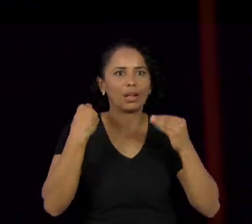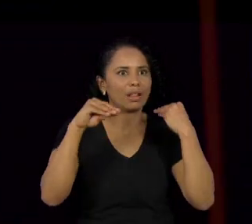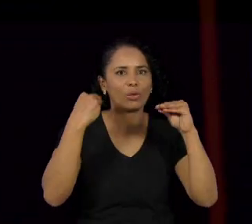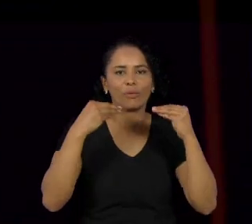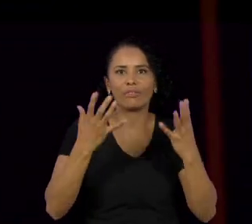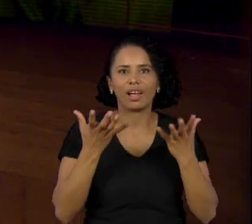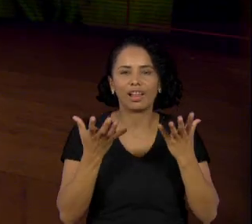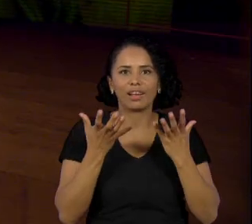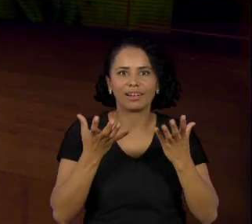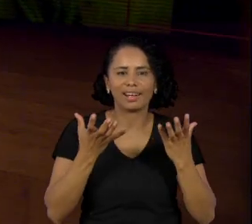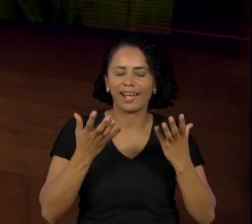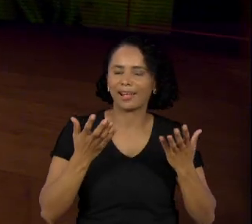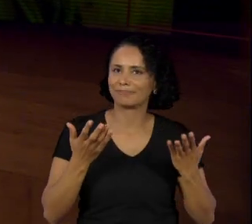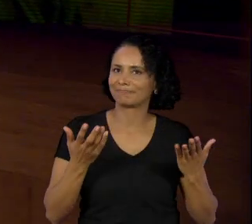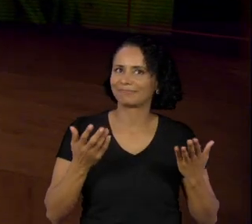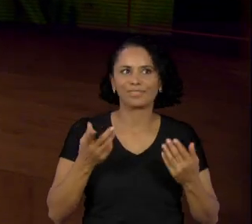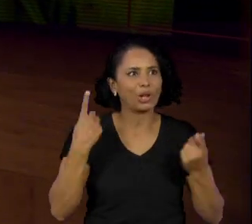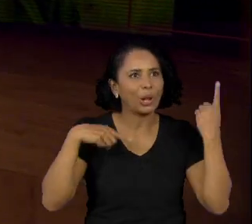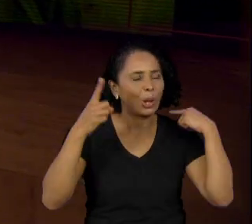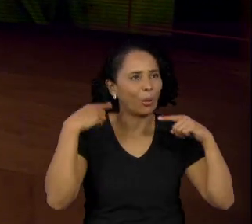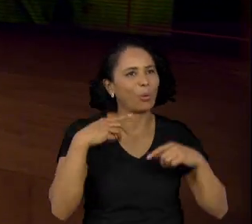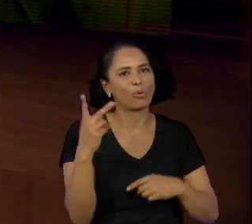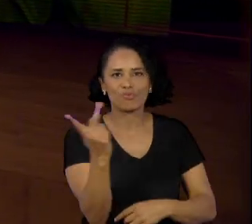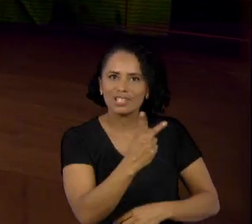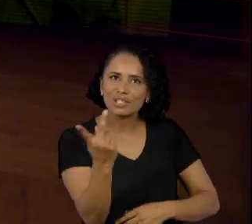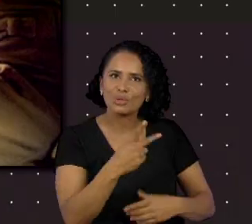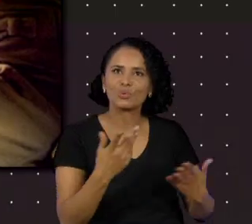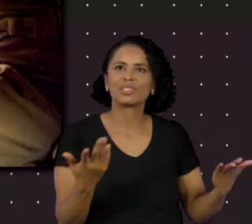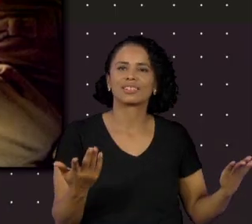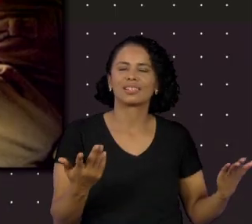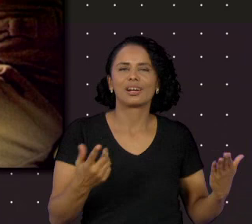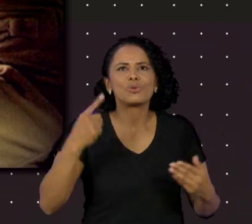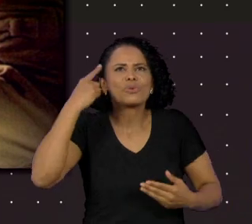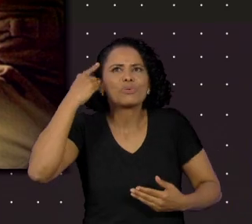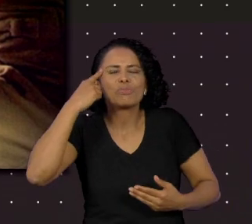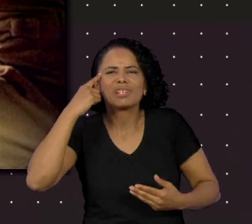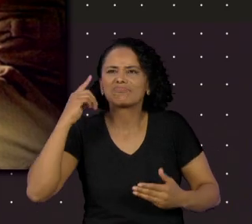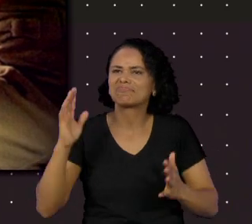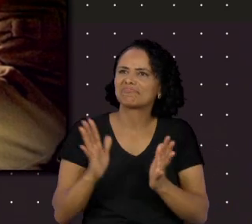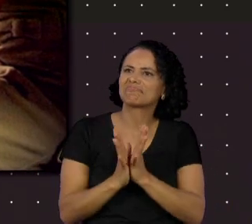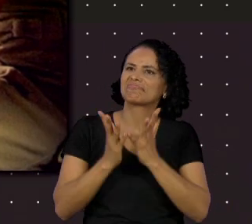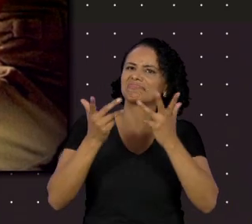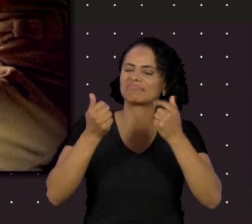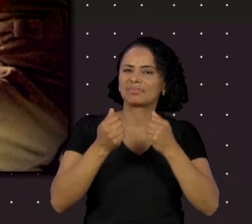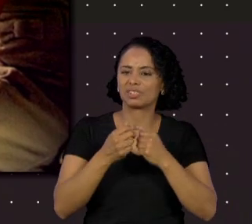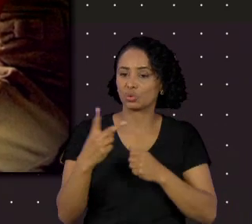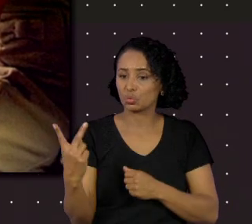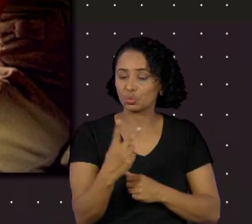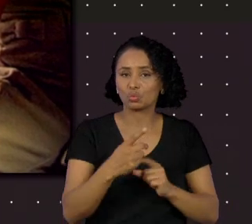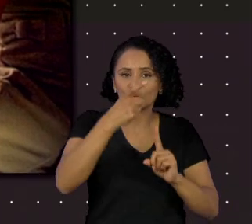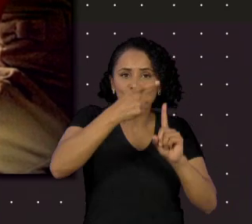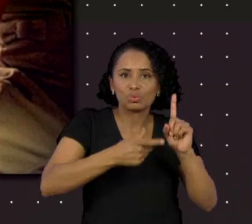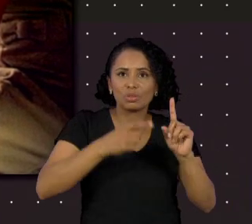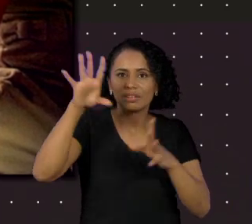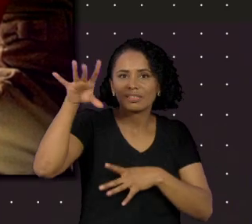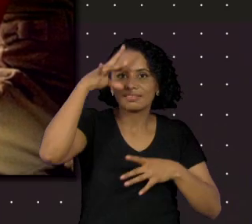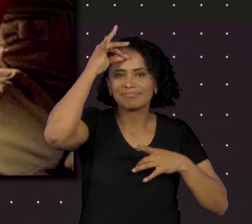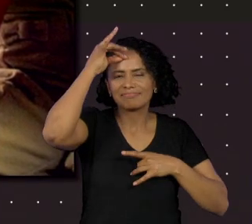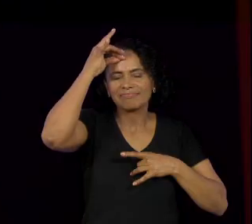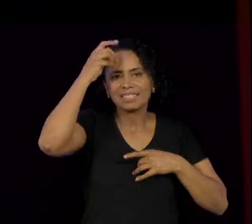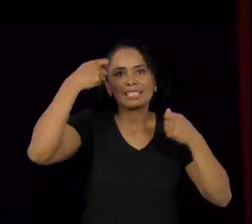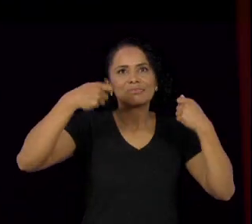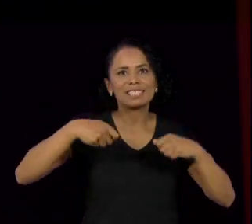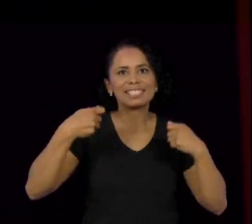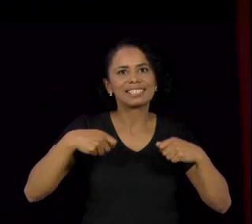maluca, vocês duas. Não, e é impressionante, eu falo impressionante como duas personagens que se odiavam tanto, a gente